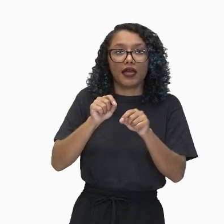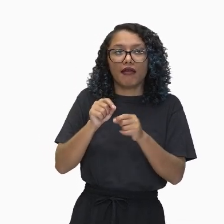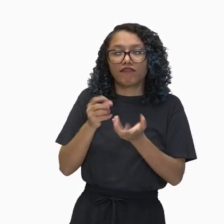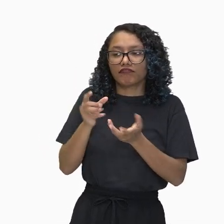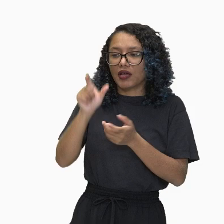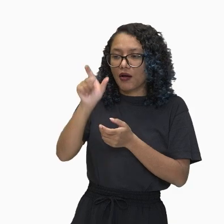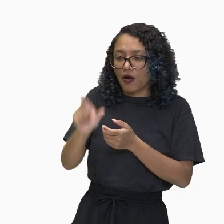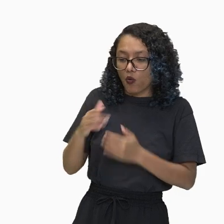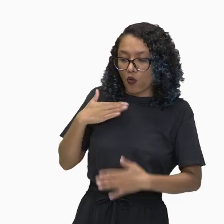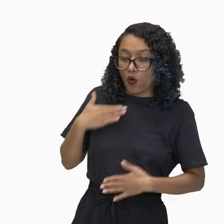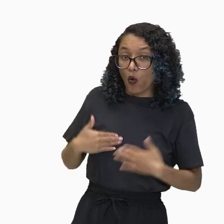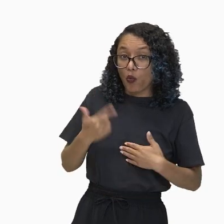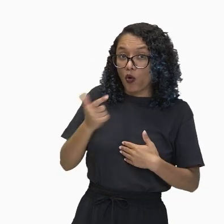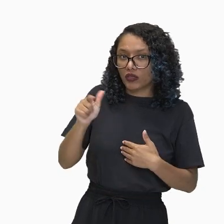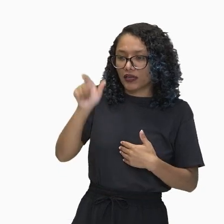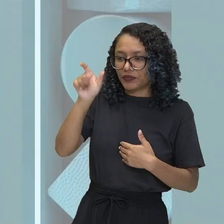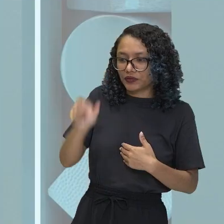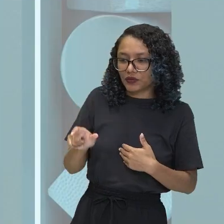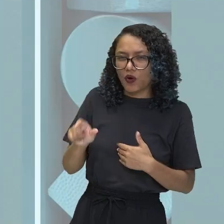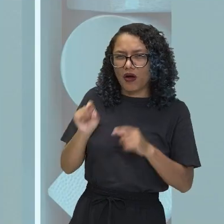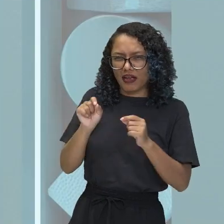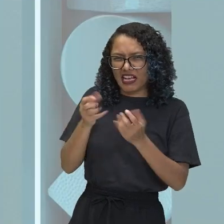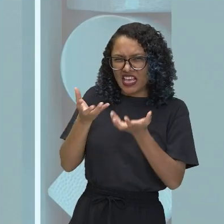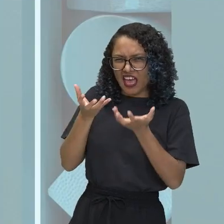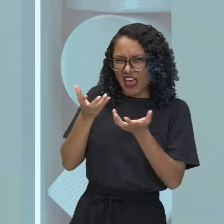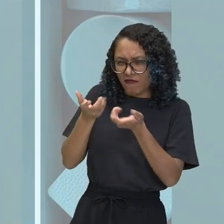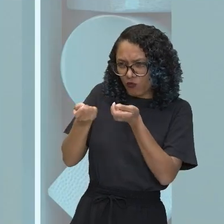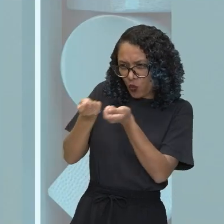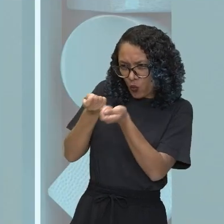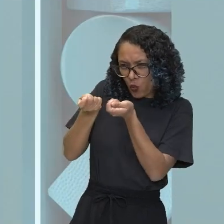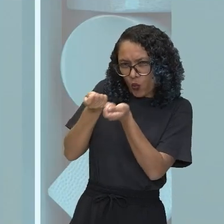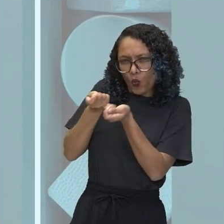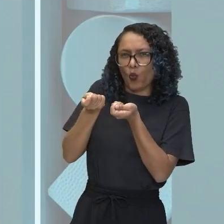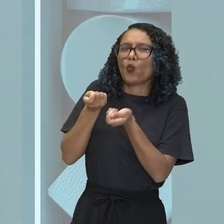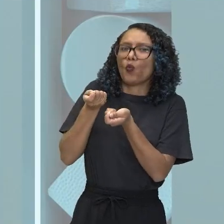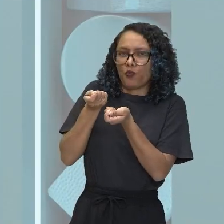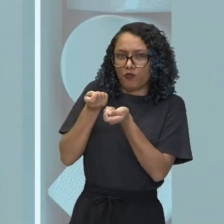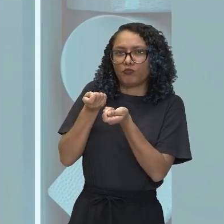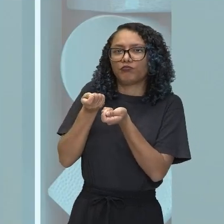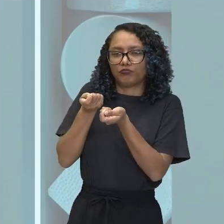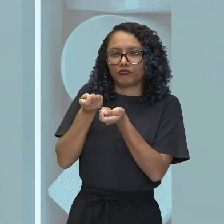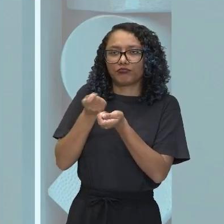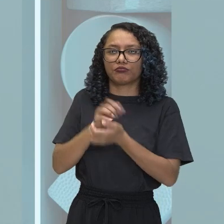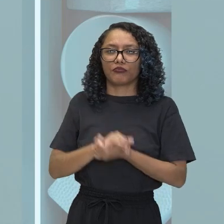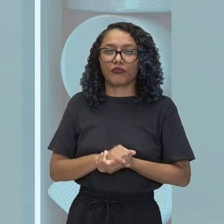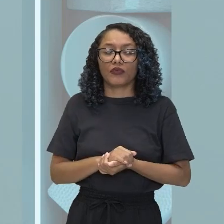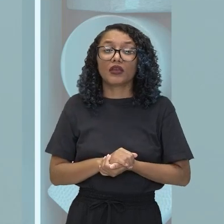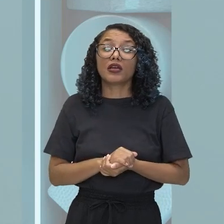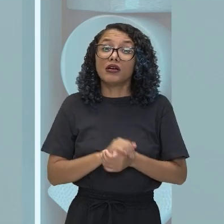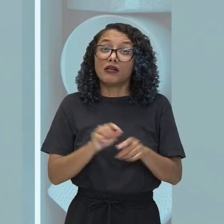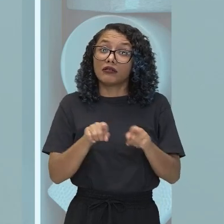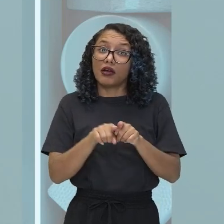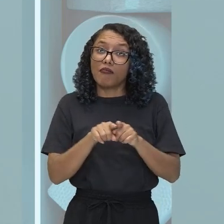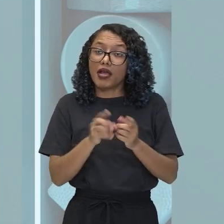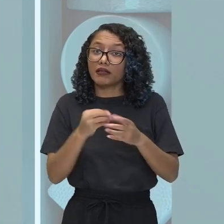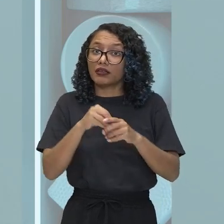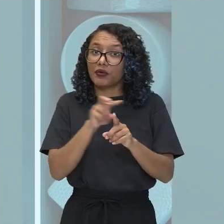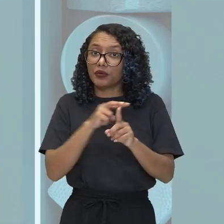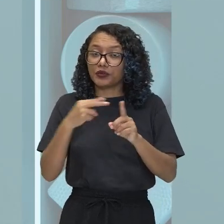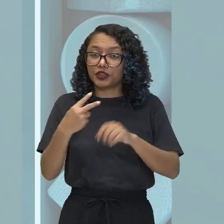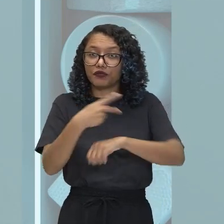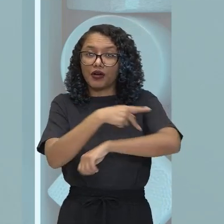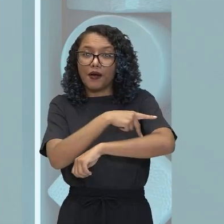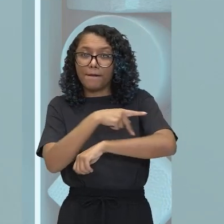do outro. Isso acontece até mesmo quando falamos de uma questão pedagógica, quando falamos da questão